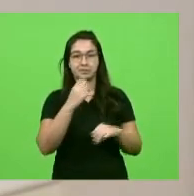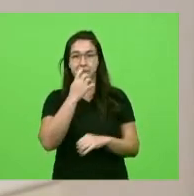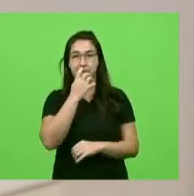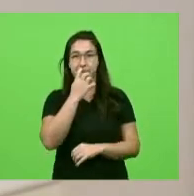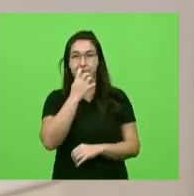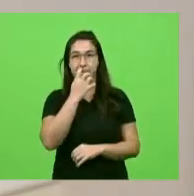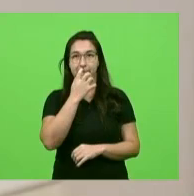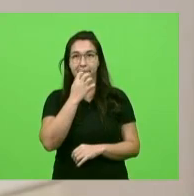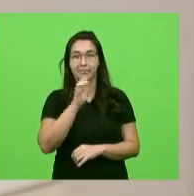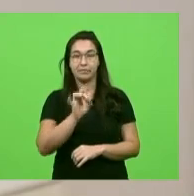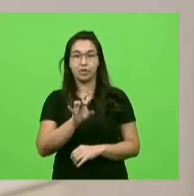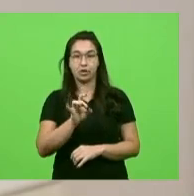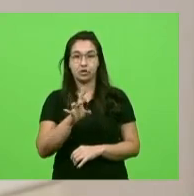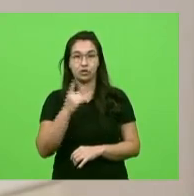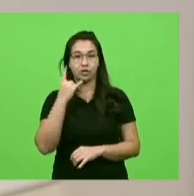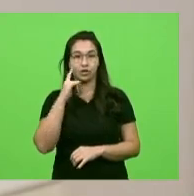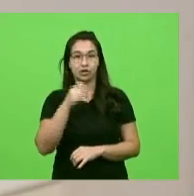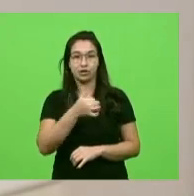Somente em